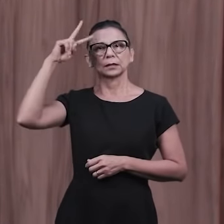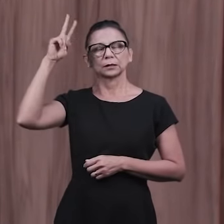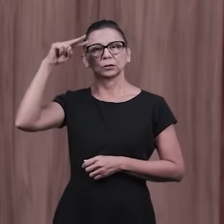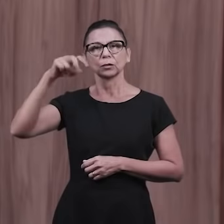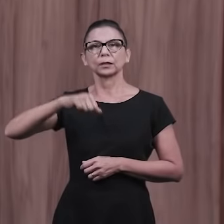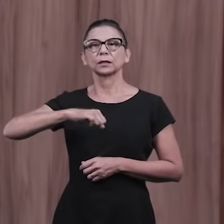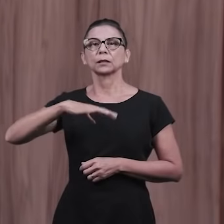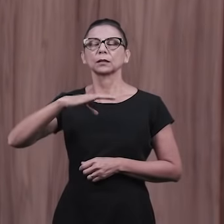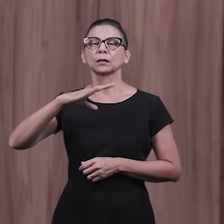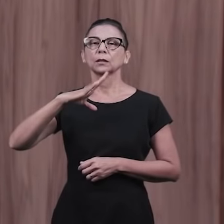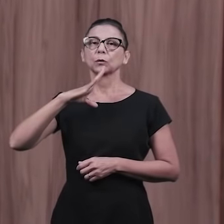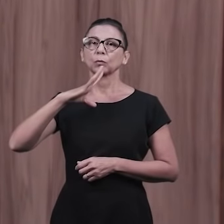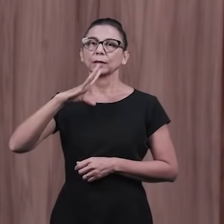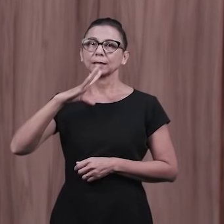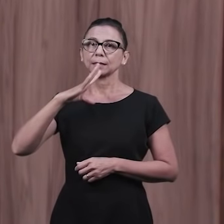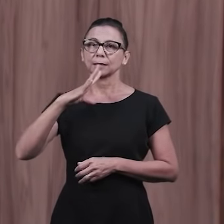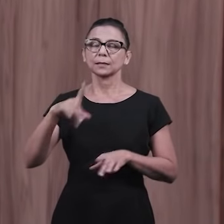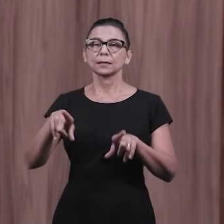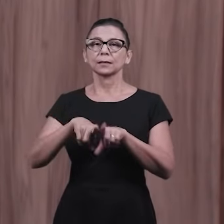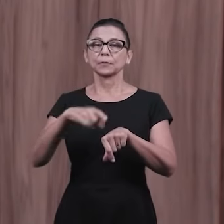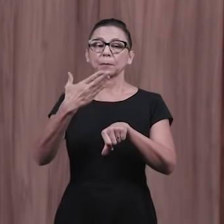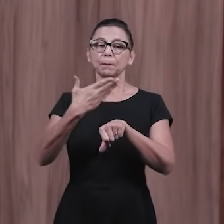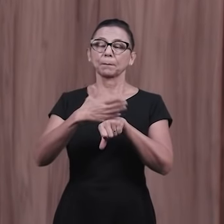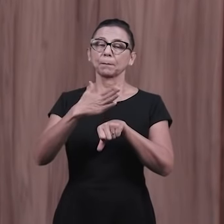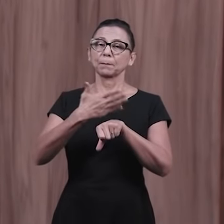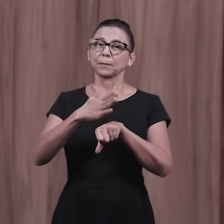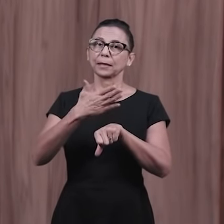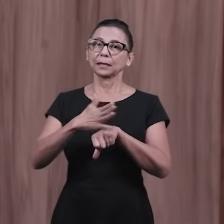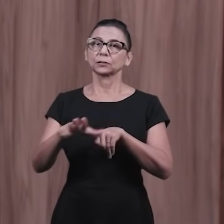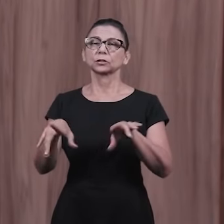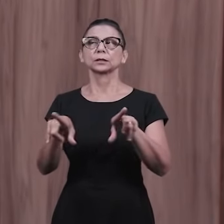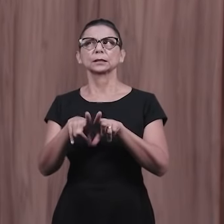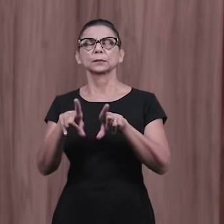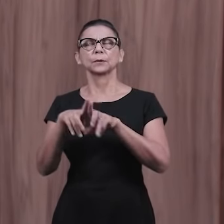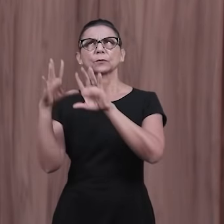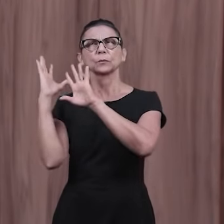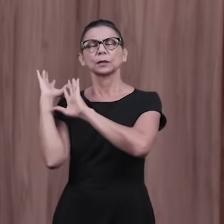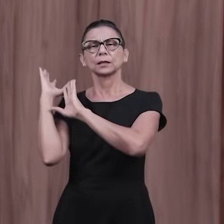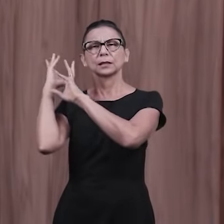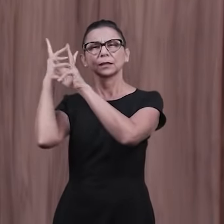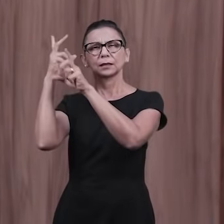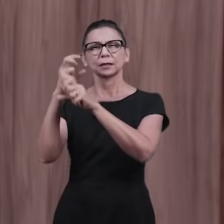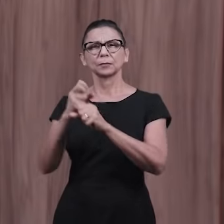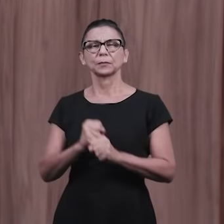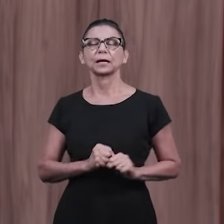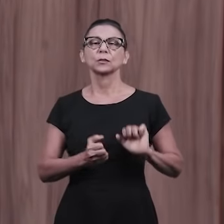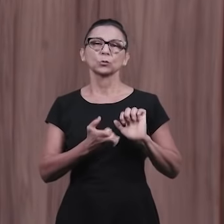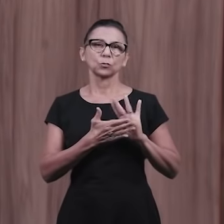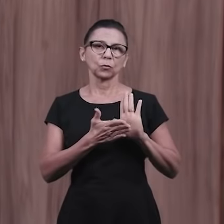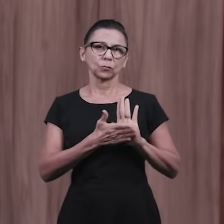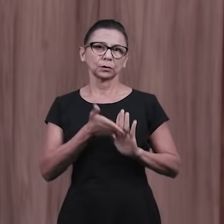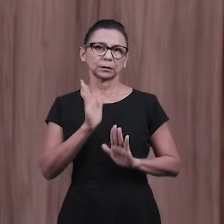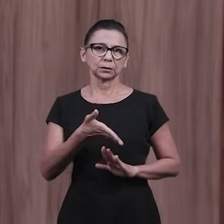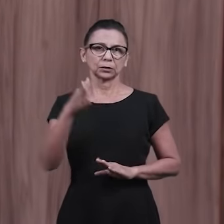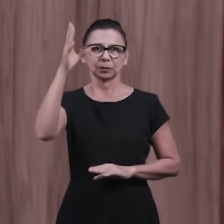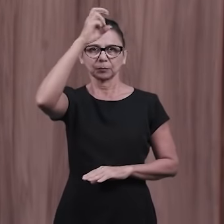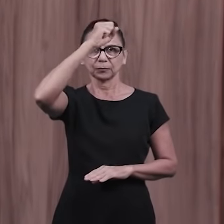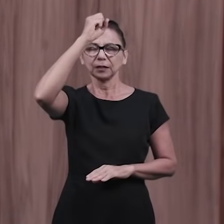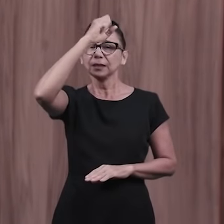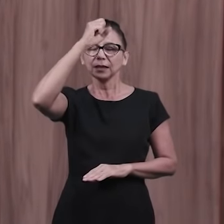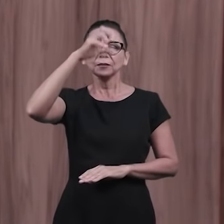vidas e colocá-lo em prática. E também vamos recordar os louvores que já aprendemos. Vamos ver